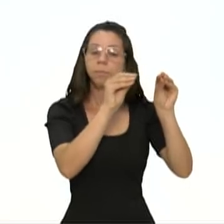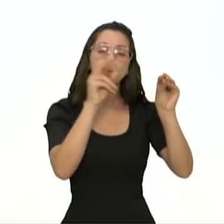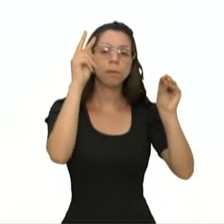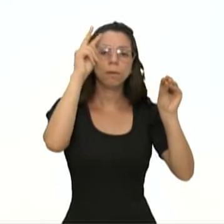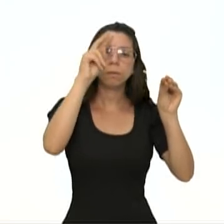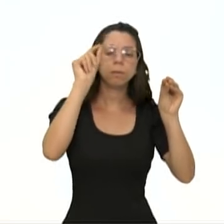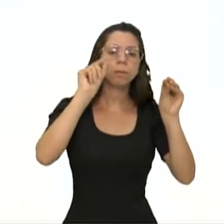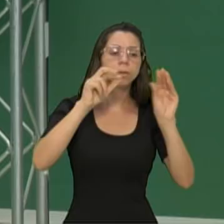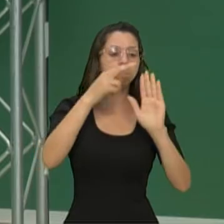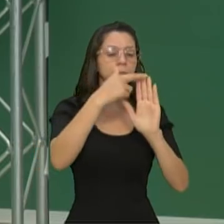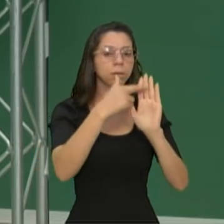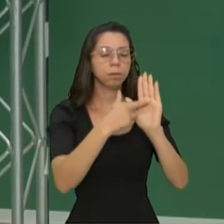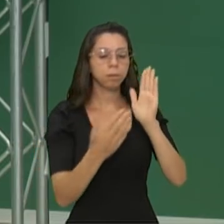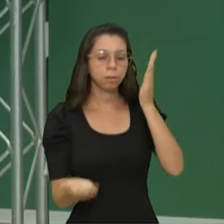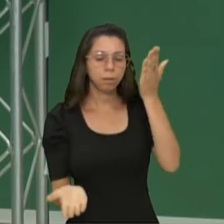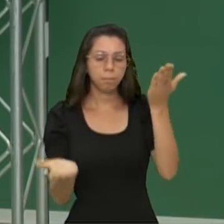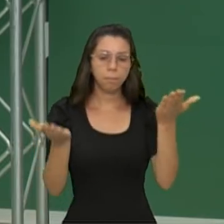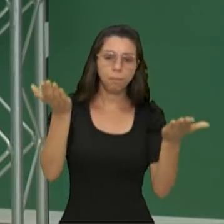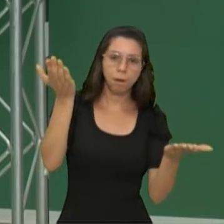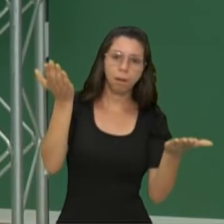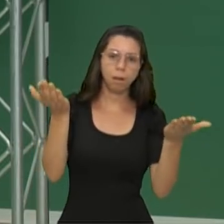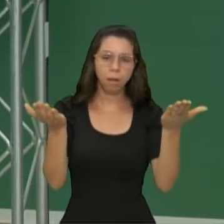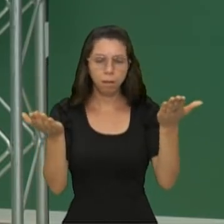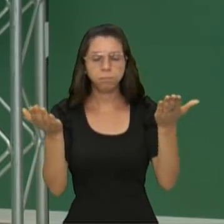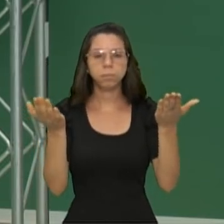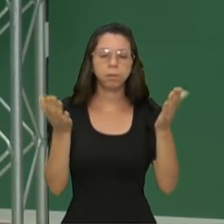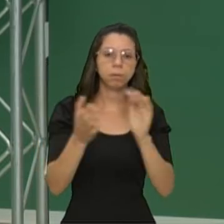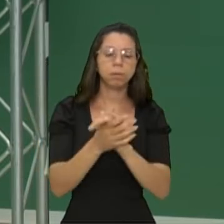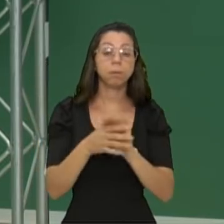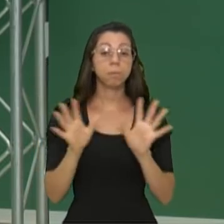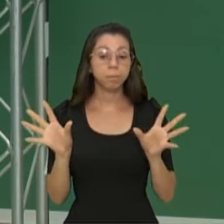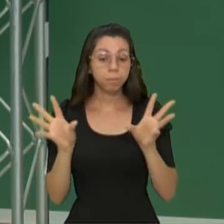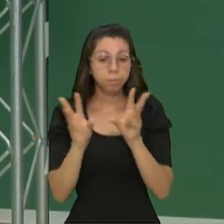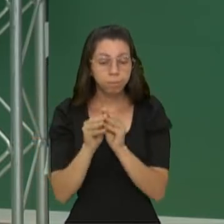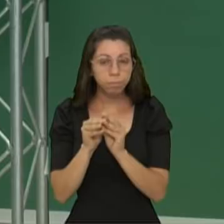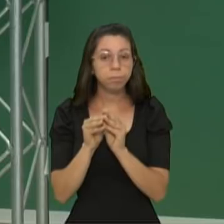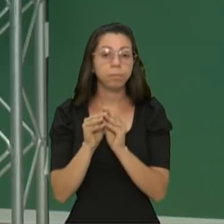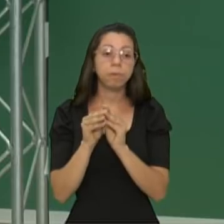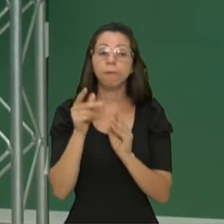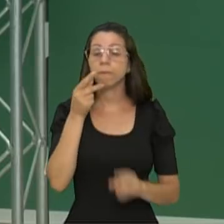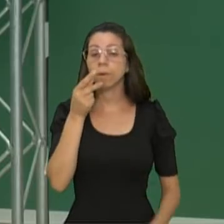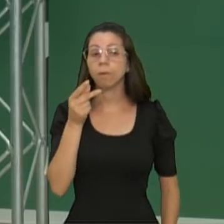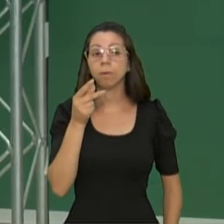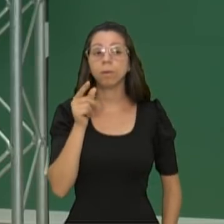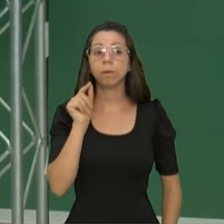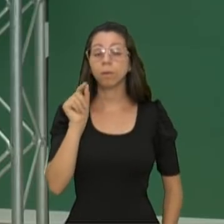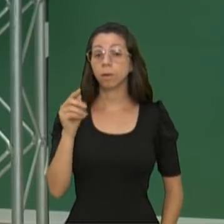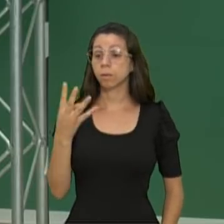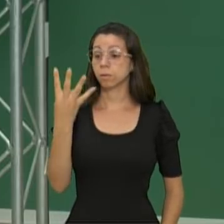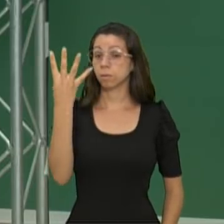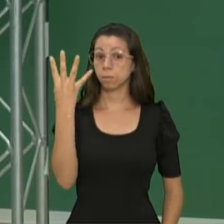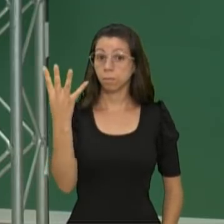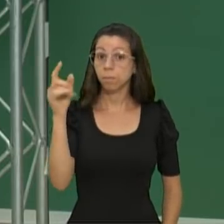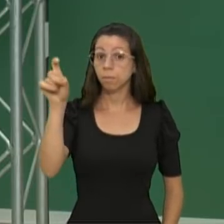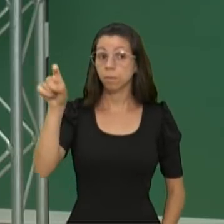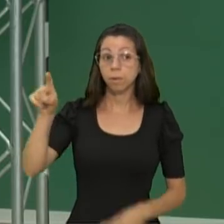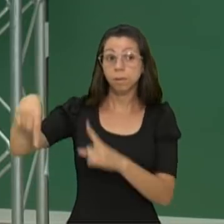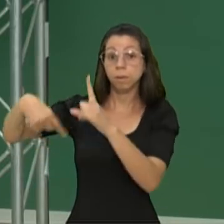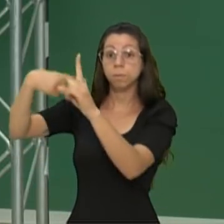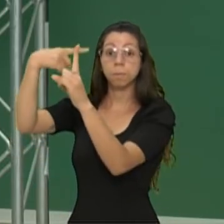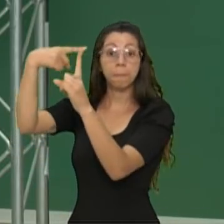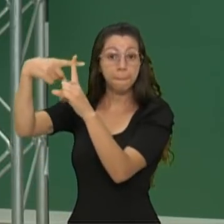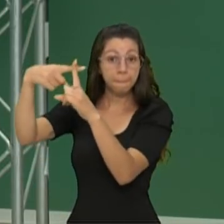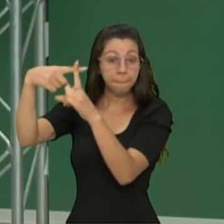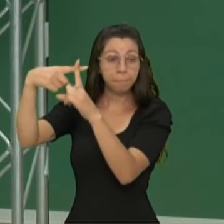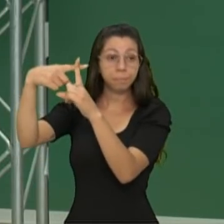lá, você tem a regra da balança, mas ela é um pouco complicada e a gente acaba simplificando isso, dizendo o quê? Que esse 4 que está somando desse